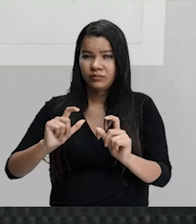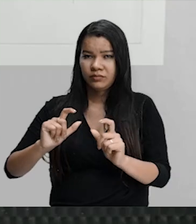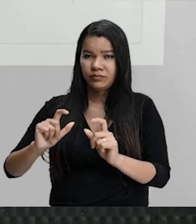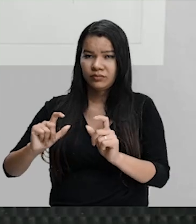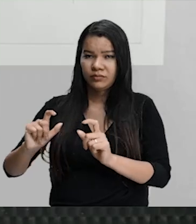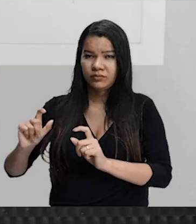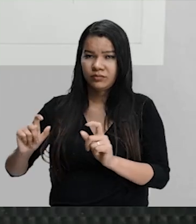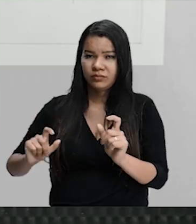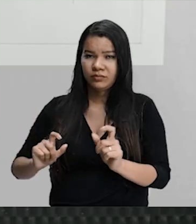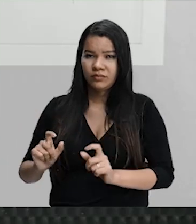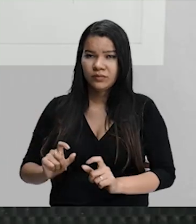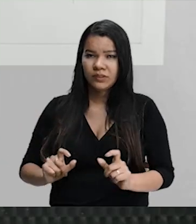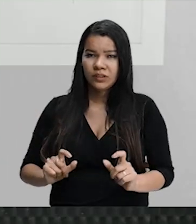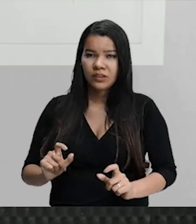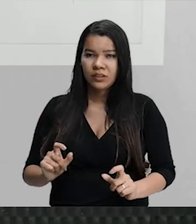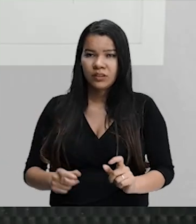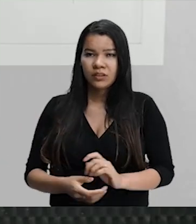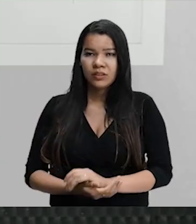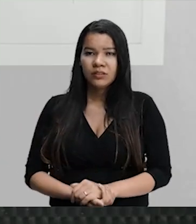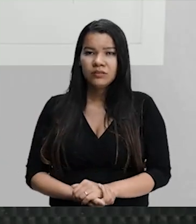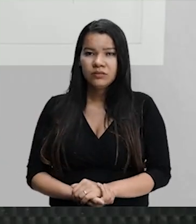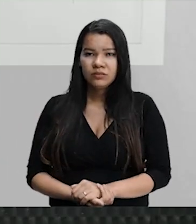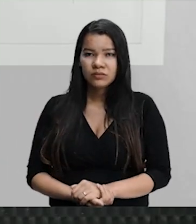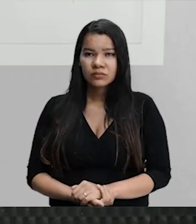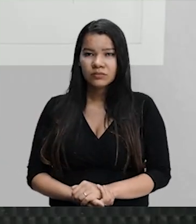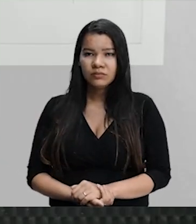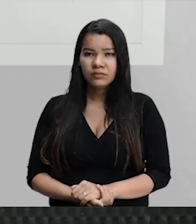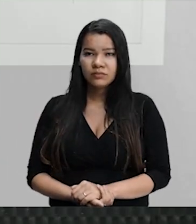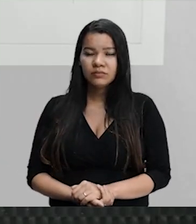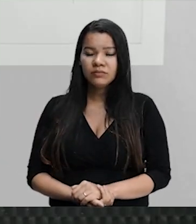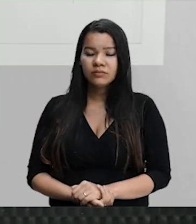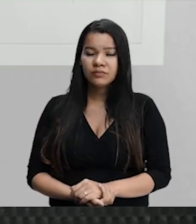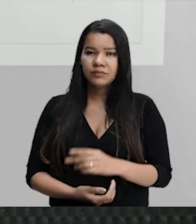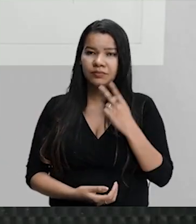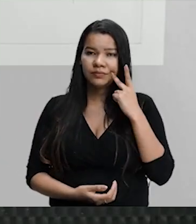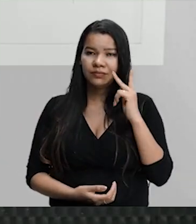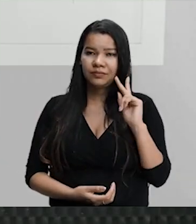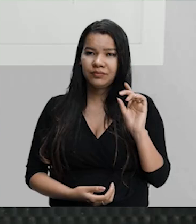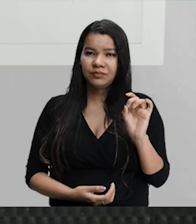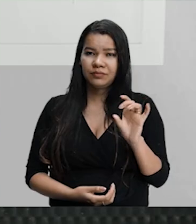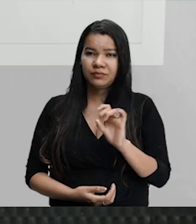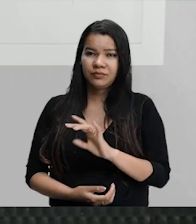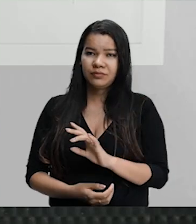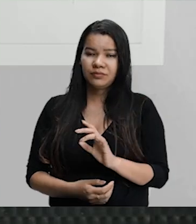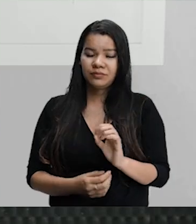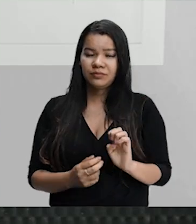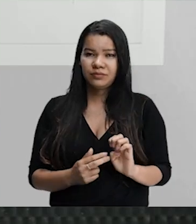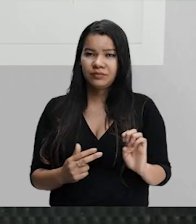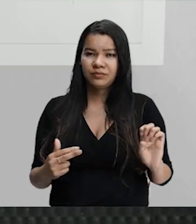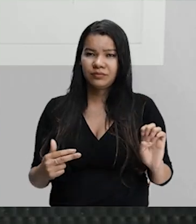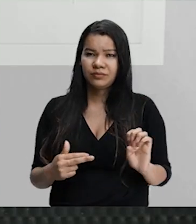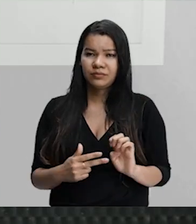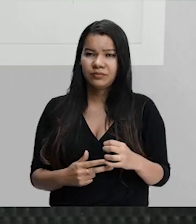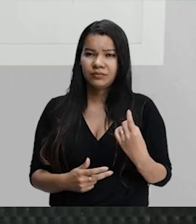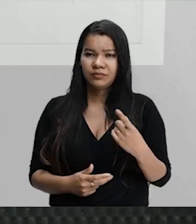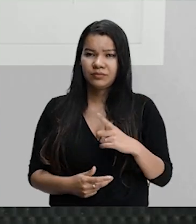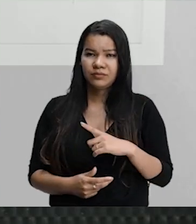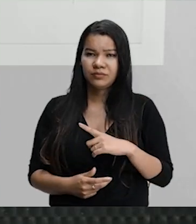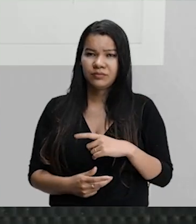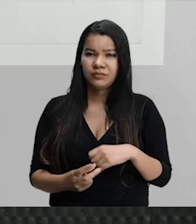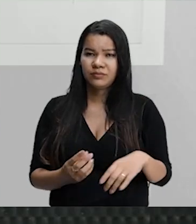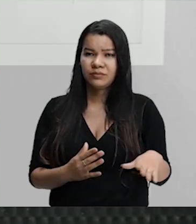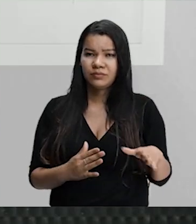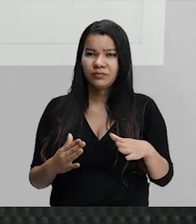se desintegrando, por aí vai. Para cada elemento nós temos um período de meia-vida